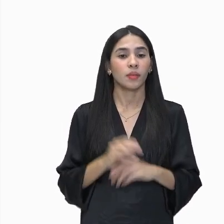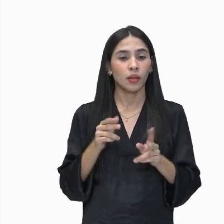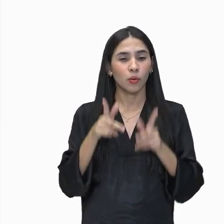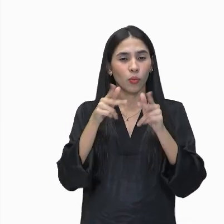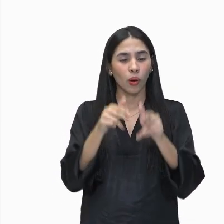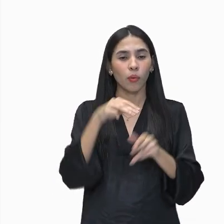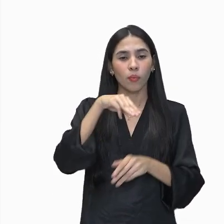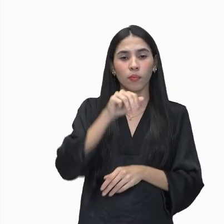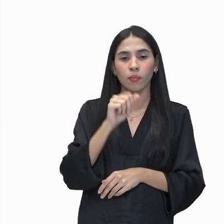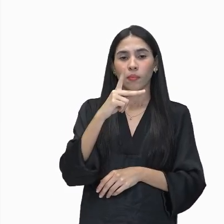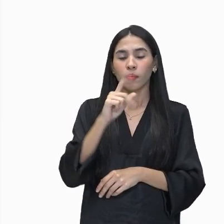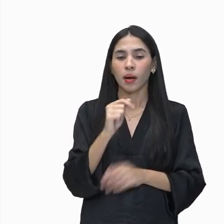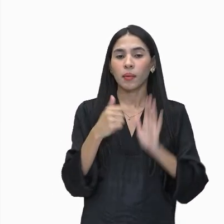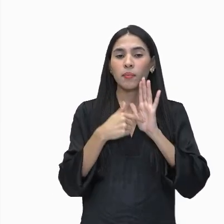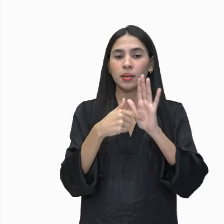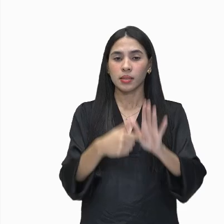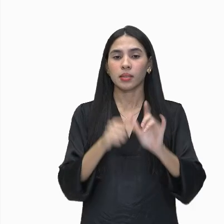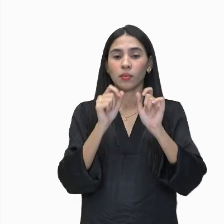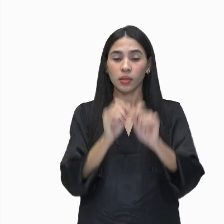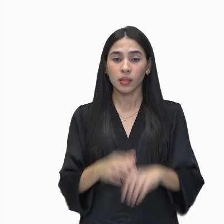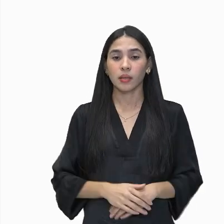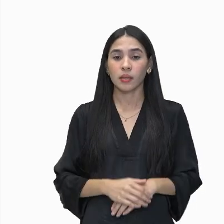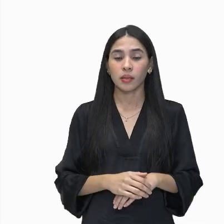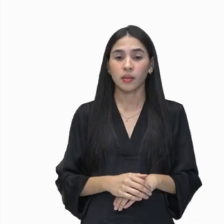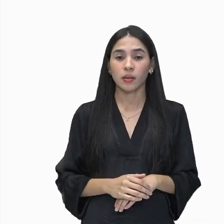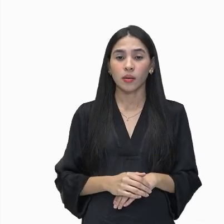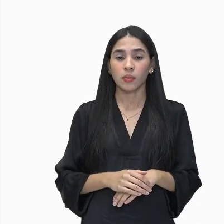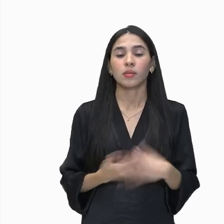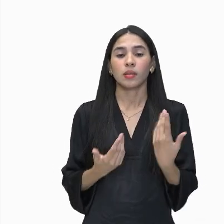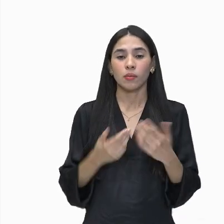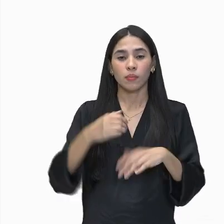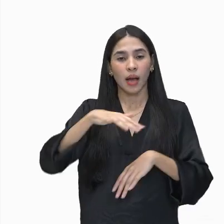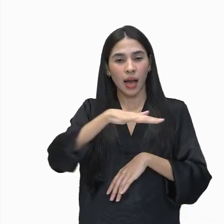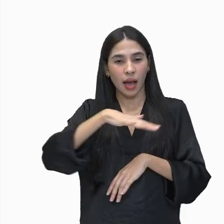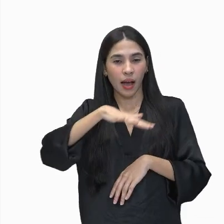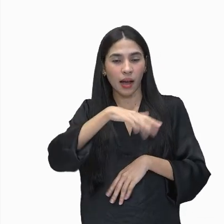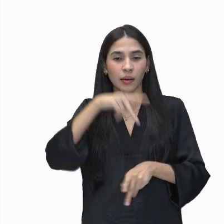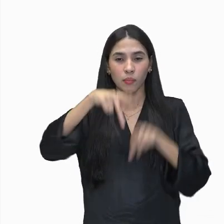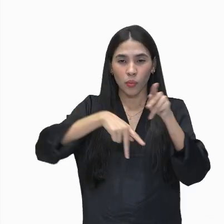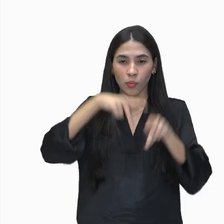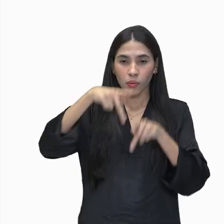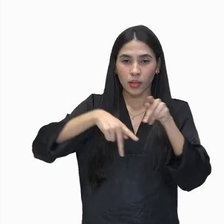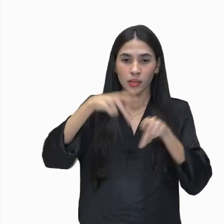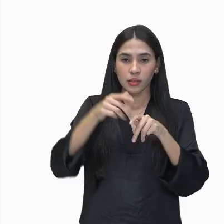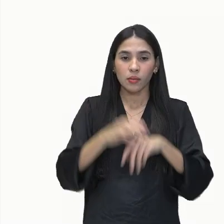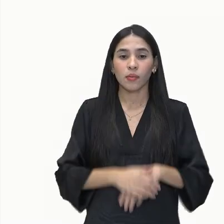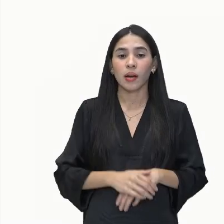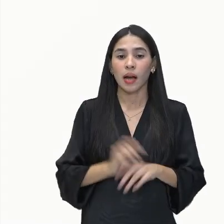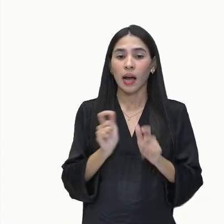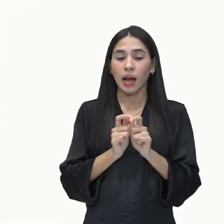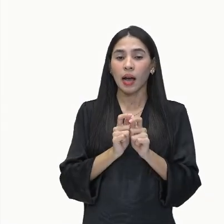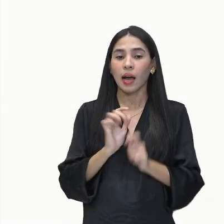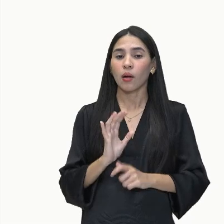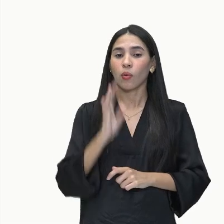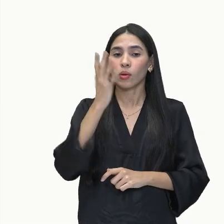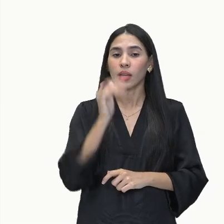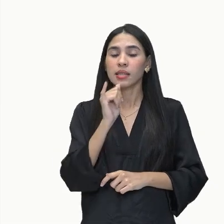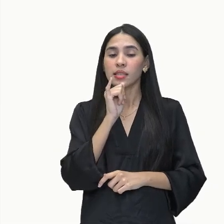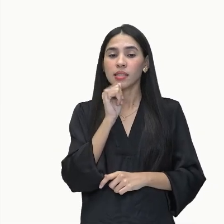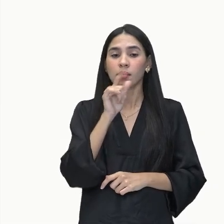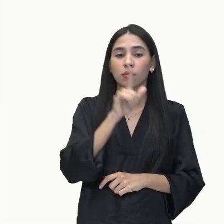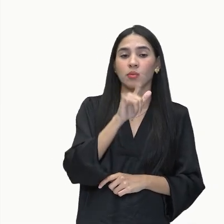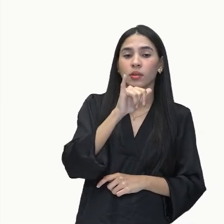mostrando o quê? A concentração das áreas urbanizadas no Brasil, ela ocorre aqui, ó, no